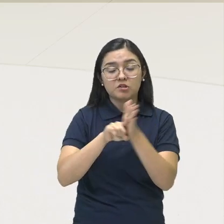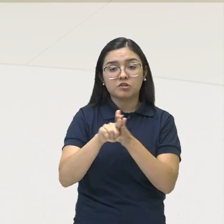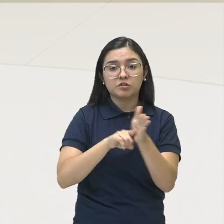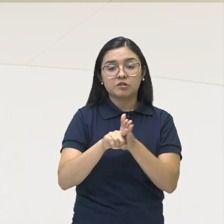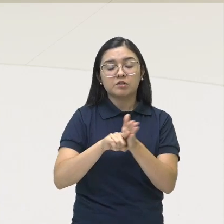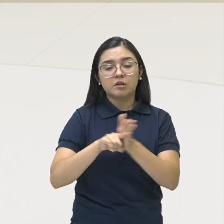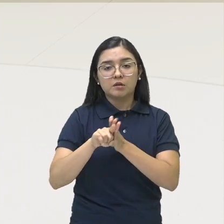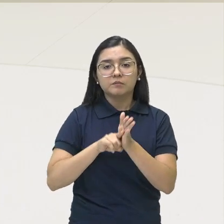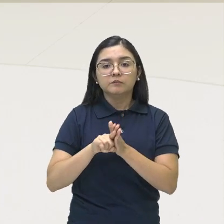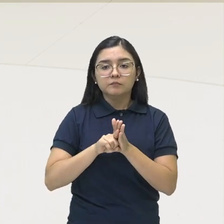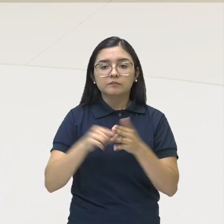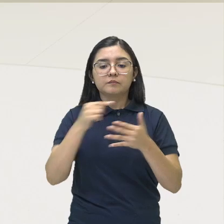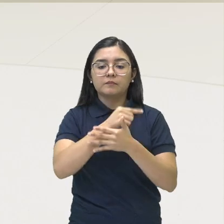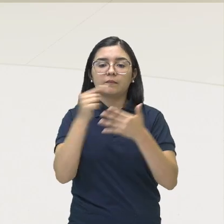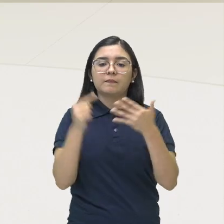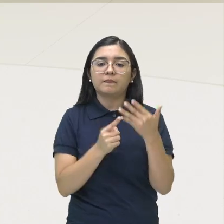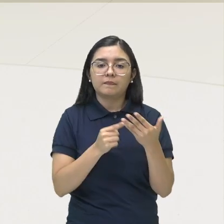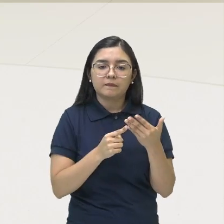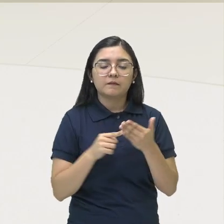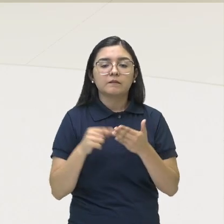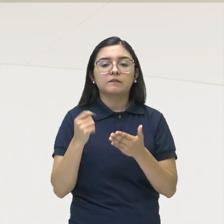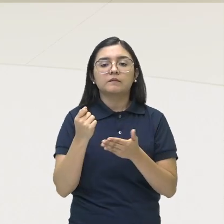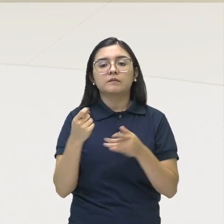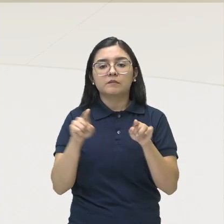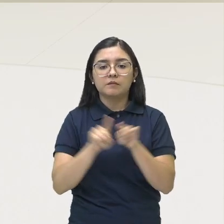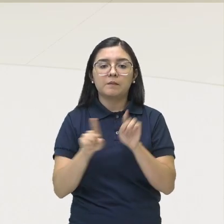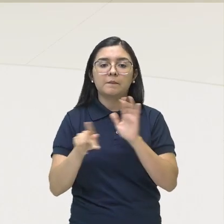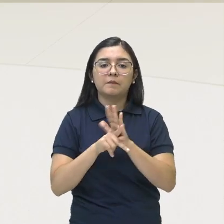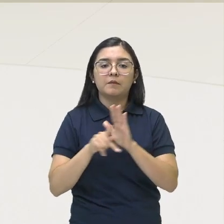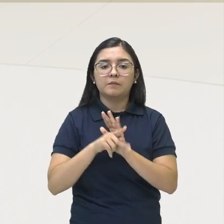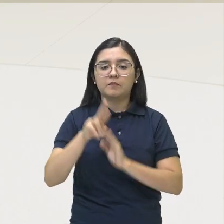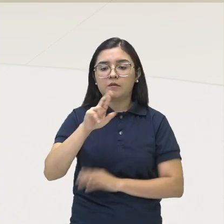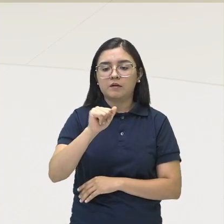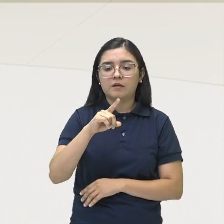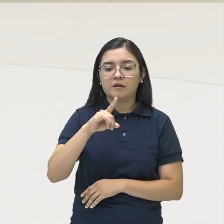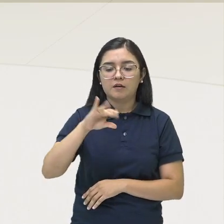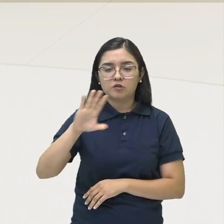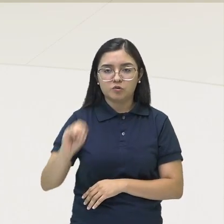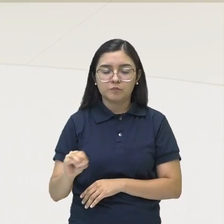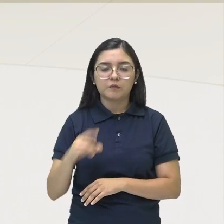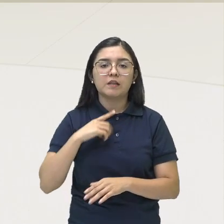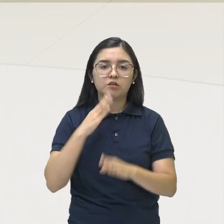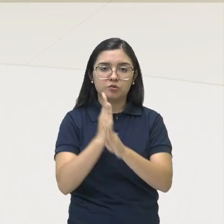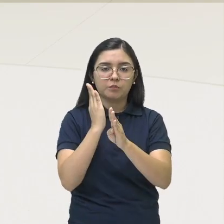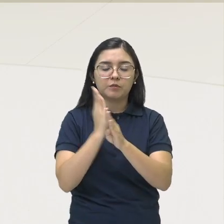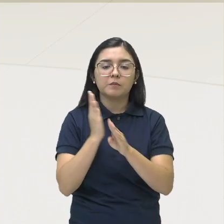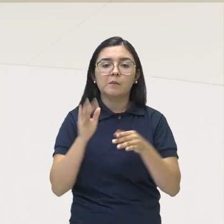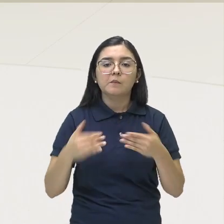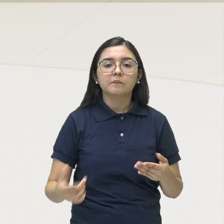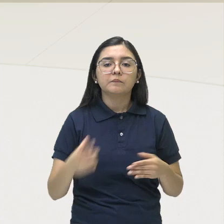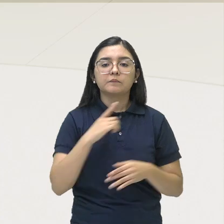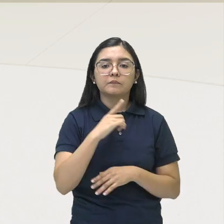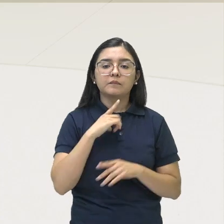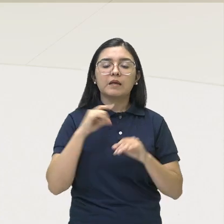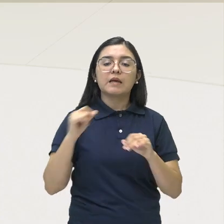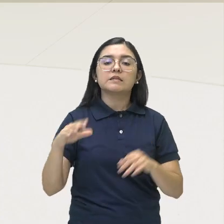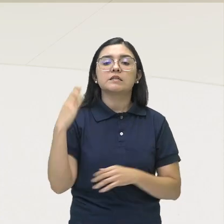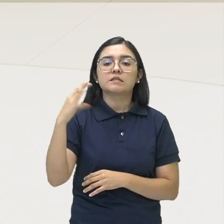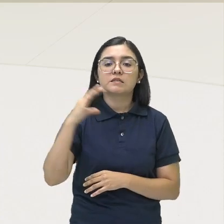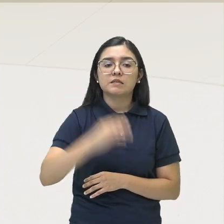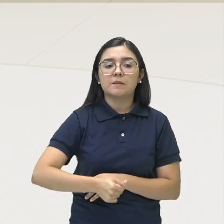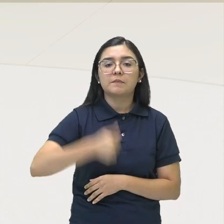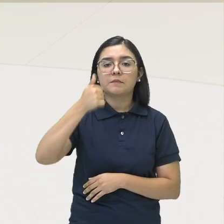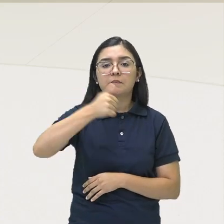propriedades potenciais terapêuticas do rádio, né, que foi o elemento que ela descobriu. Essa cientista tornou-se a